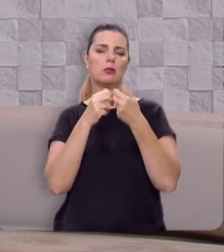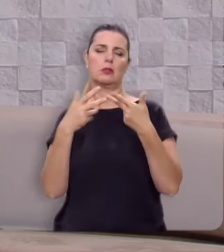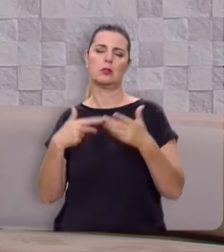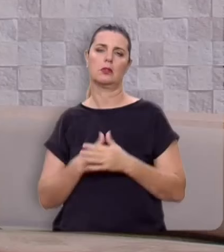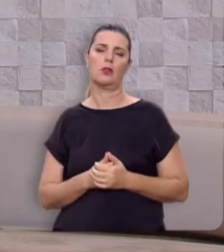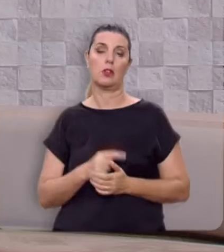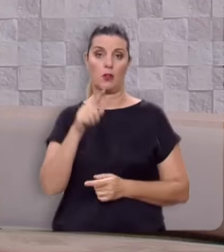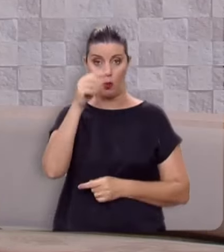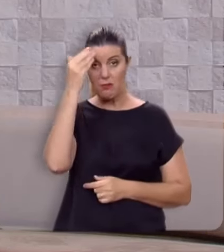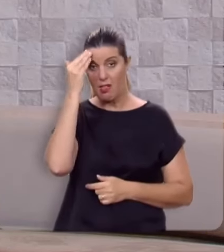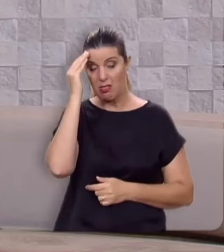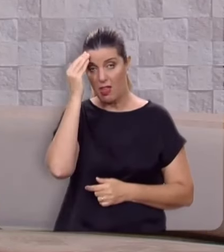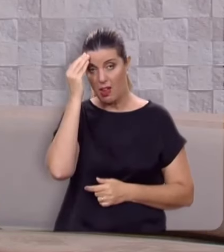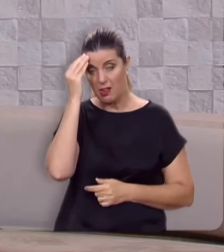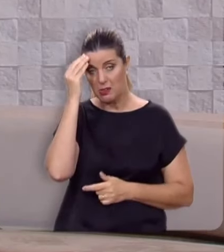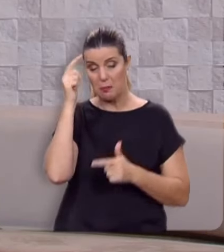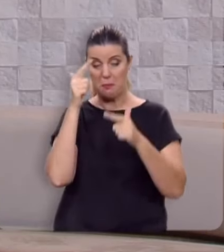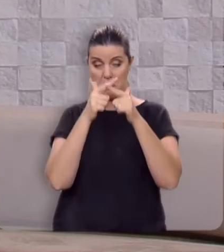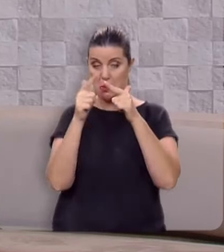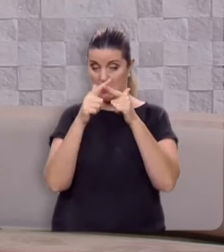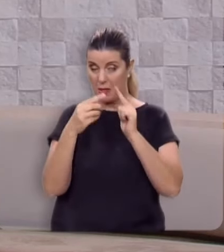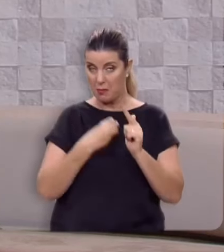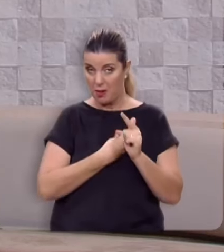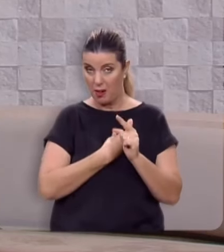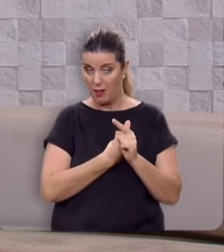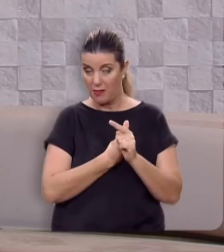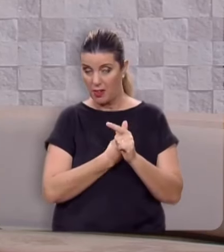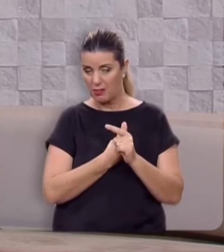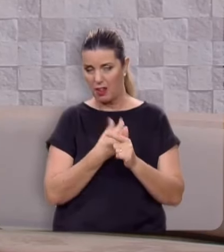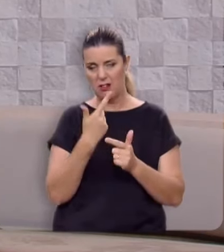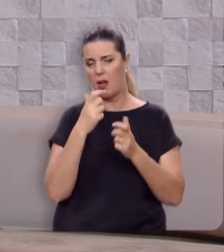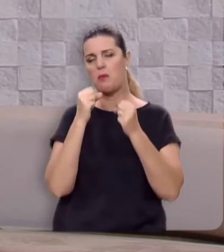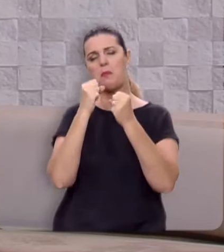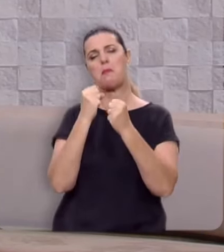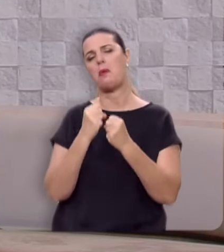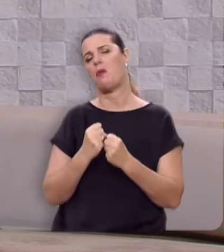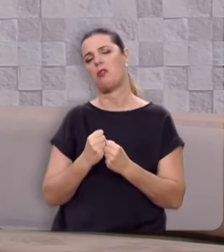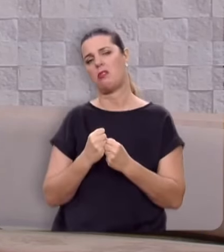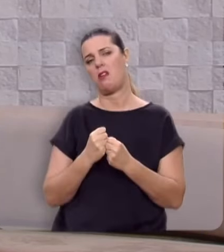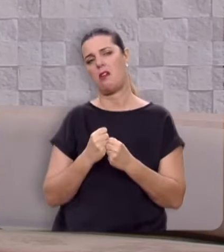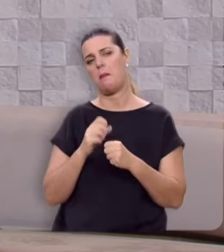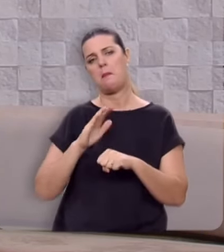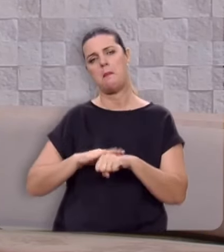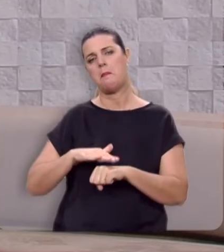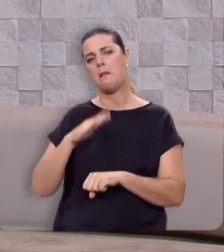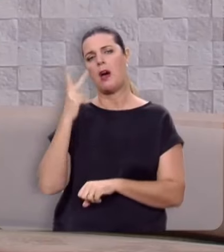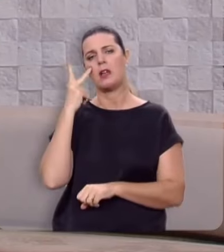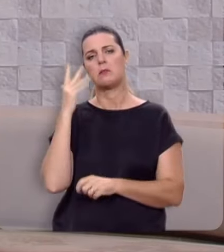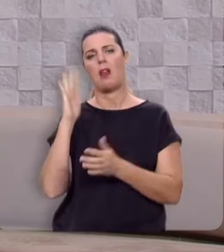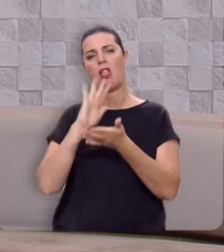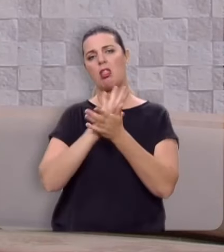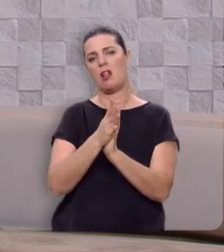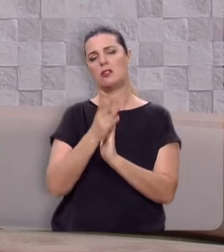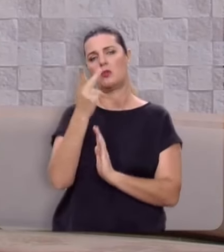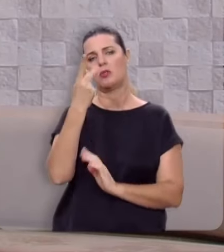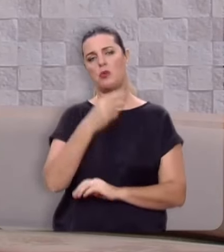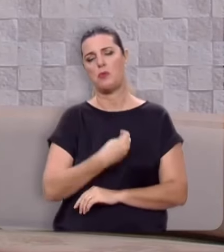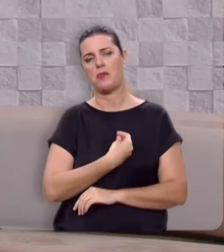isso, as tempestades da vida não têm mais poder de assolar